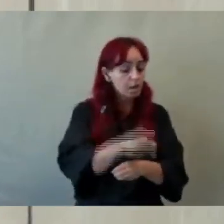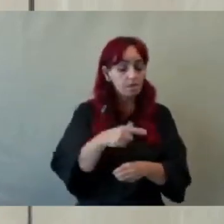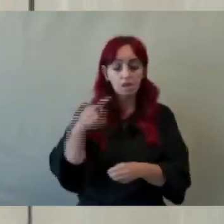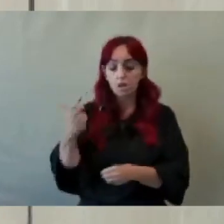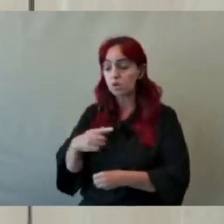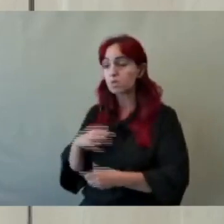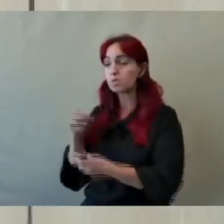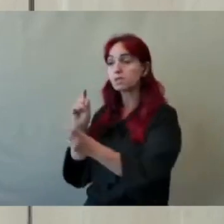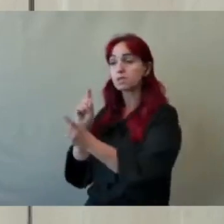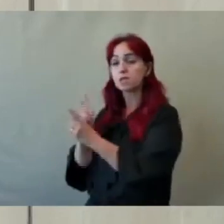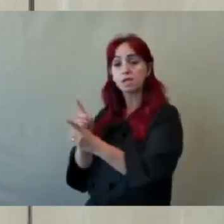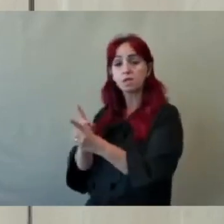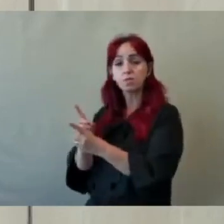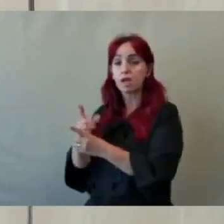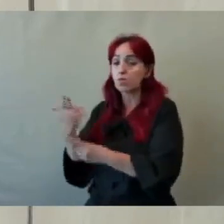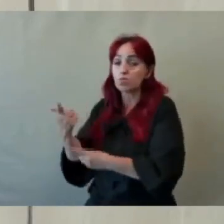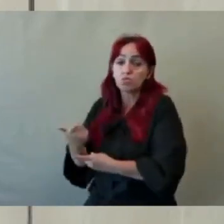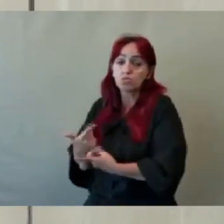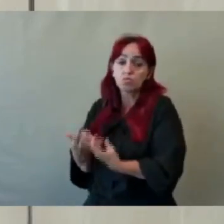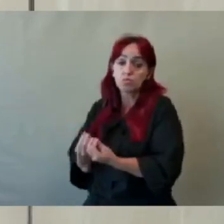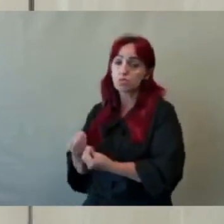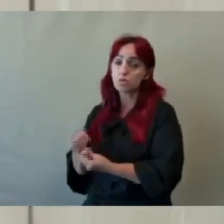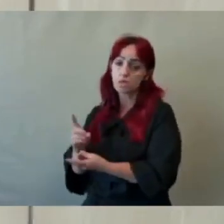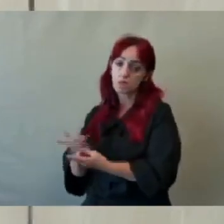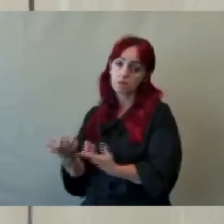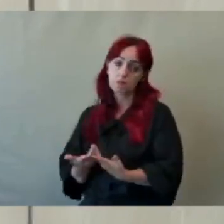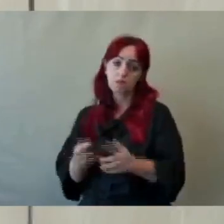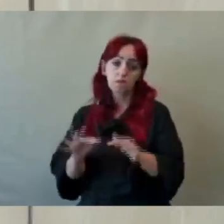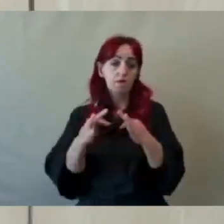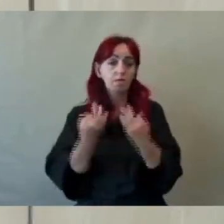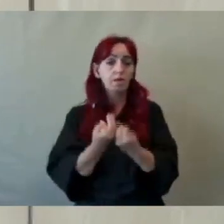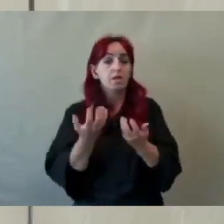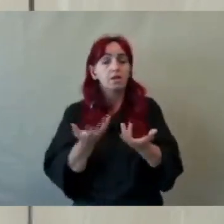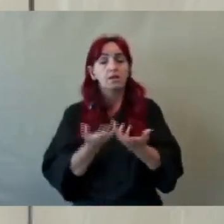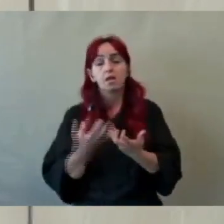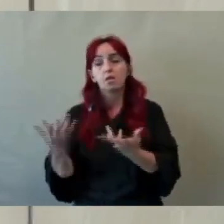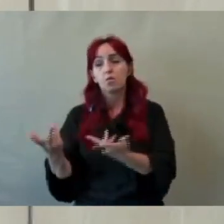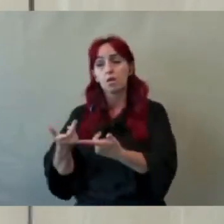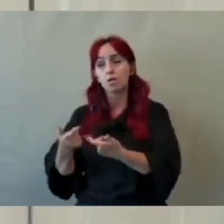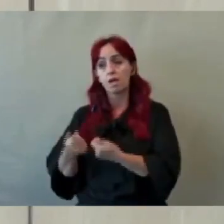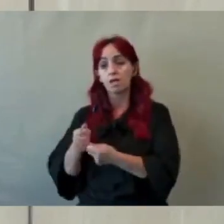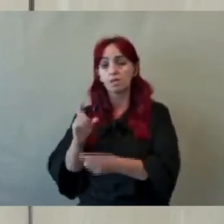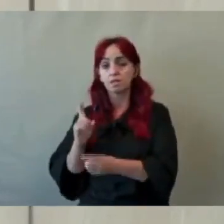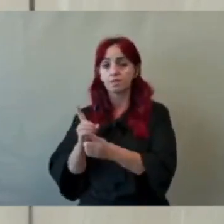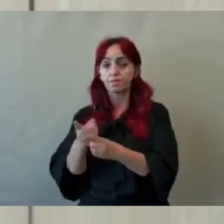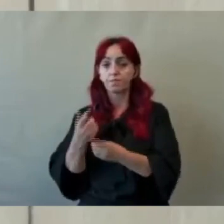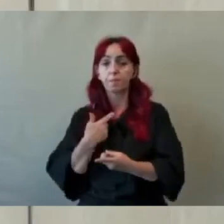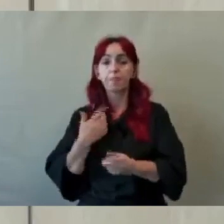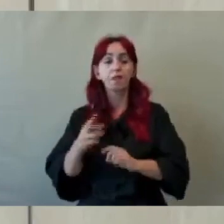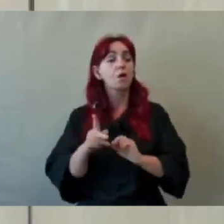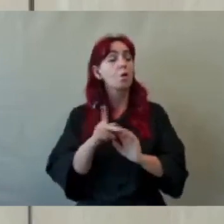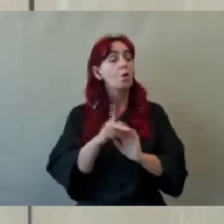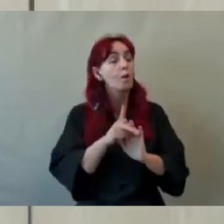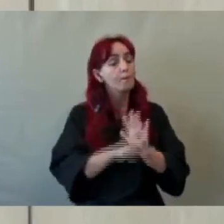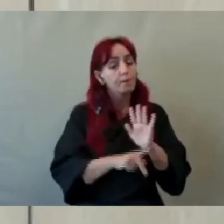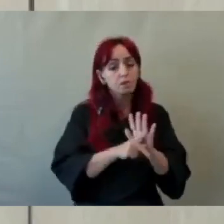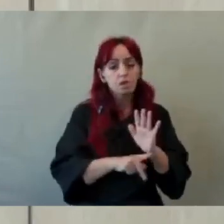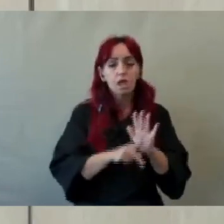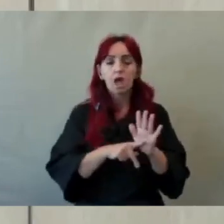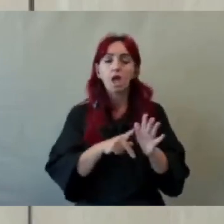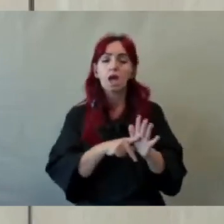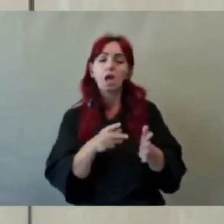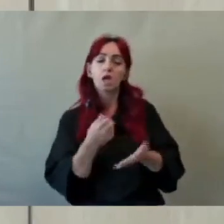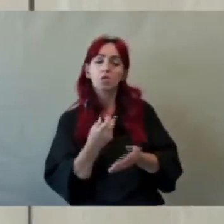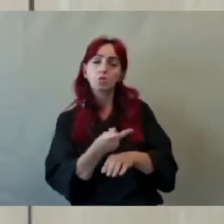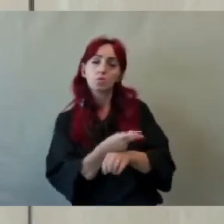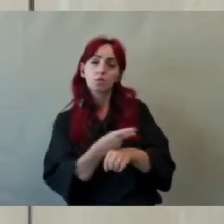fica comprometido esse atendimento. Não é isso que as famílias querem, num atendimento de qualidade. Então, a gente busca esse projeto, trabalhar com um processo de